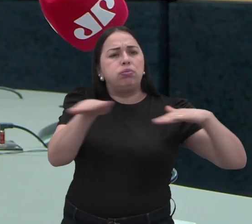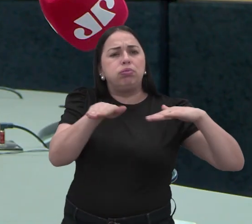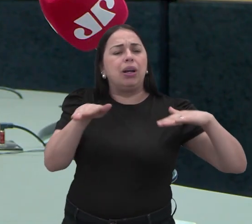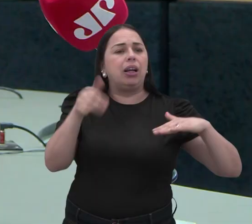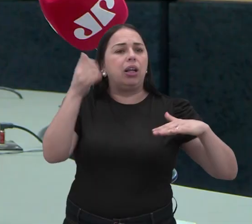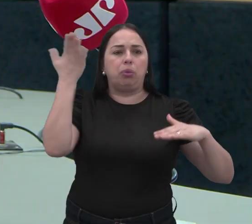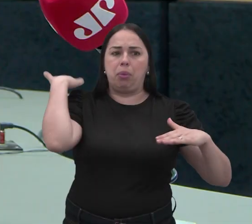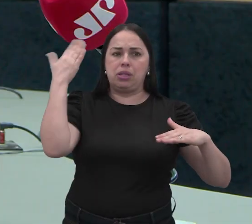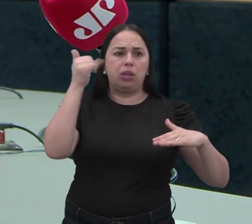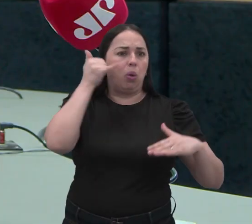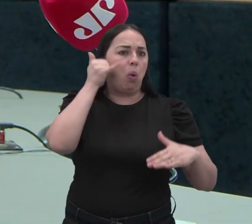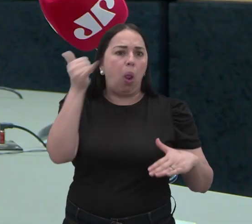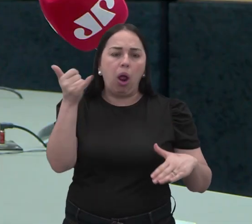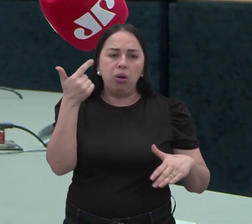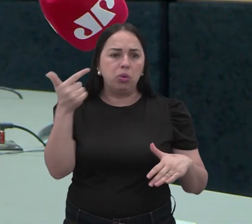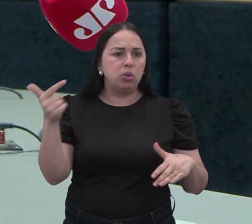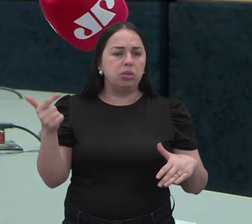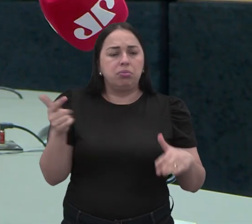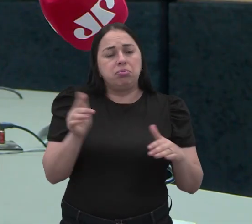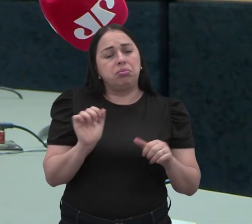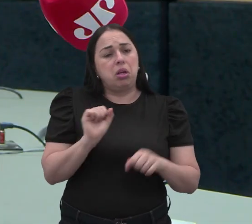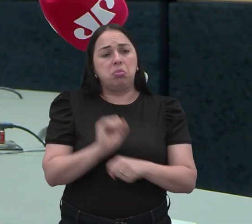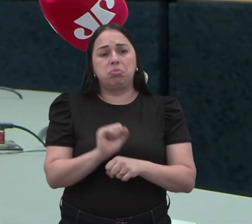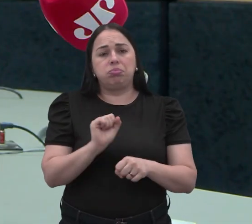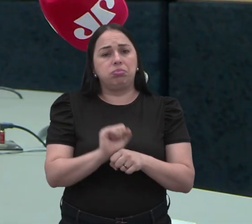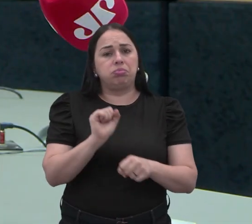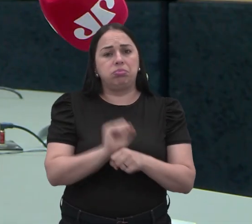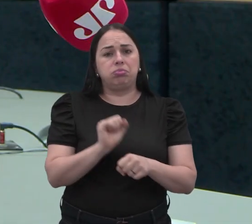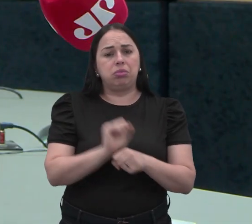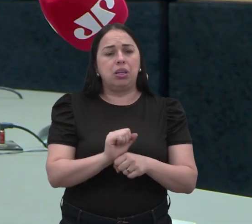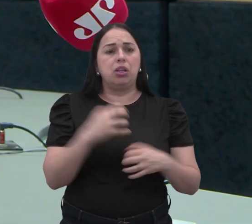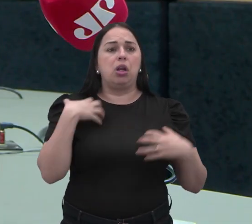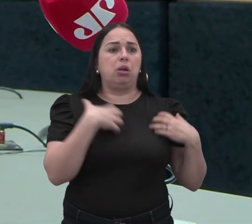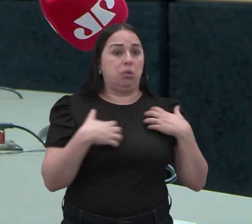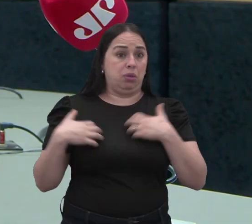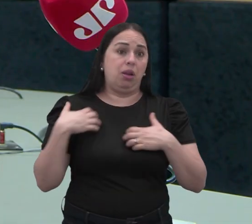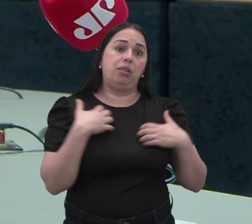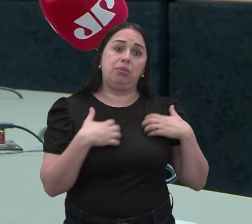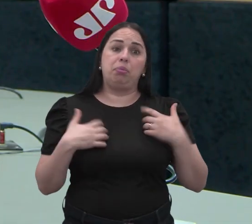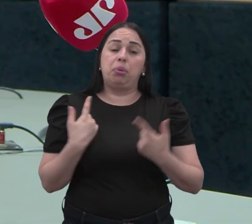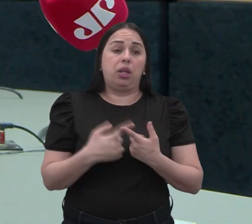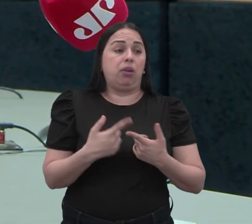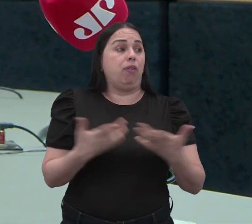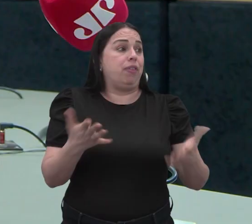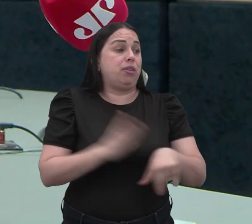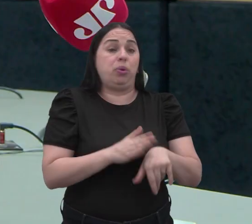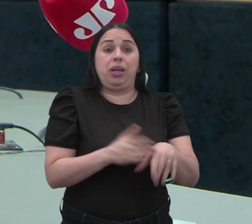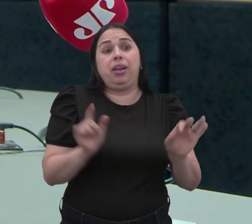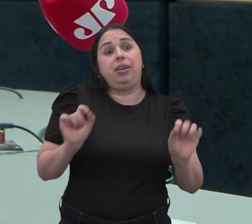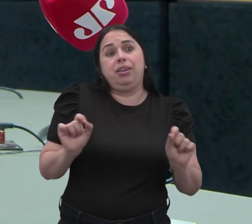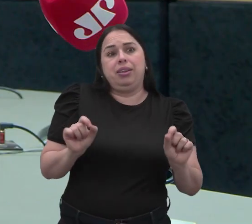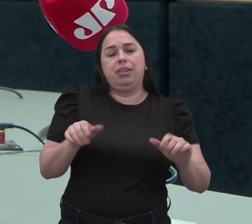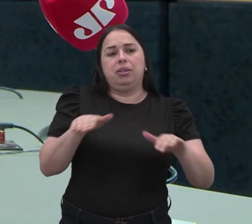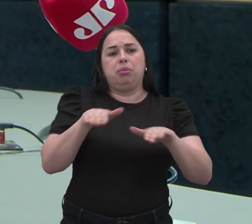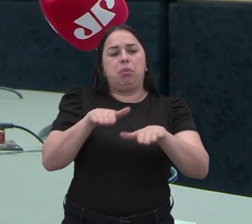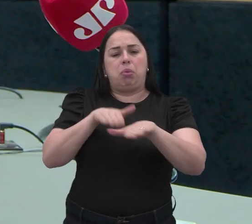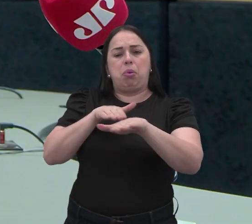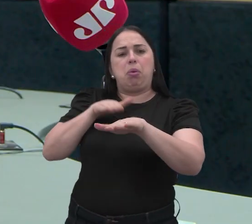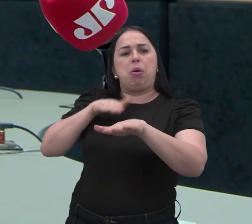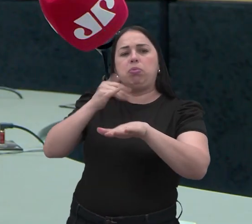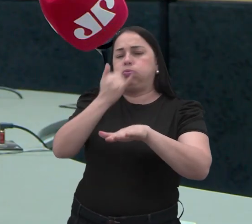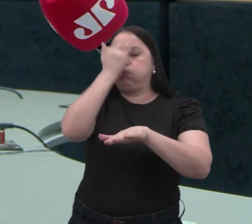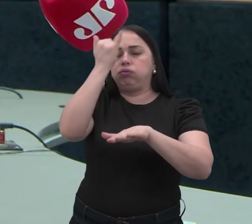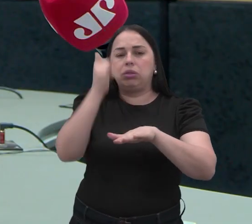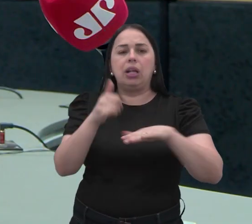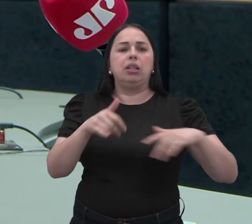tinha celular, não tinha o que fazer. Simplesmente eu fiquei preso. Só bateu o desespero, porque não tinha o que fazer do retão até aqui. Mesmo que eu